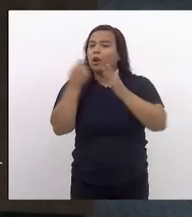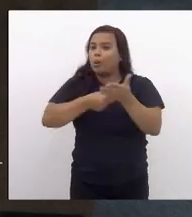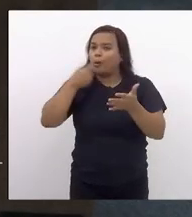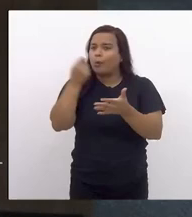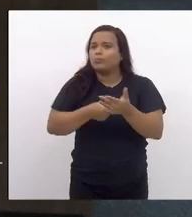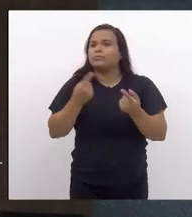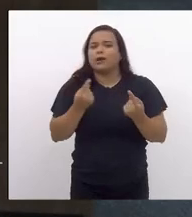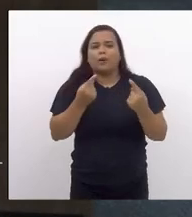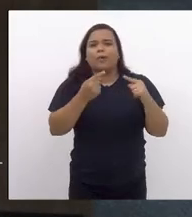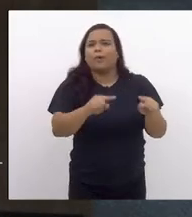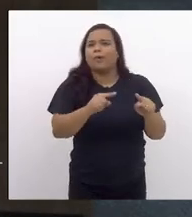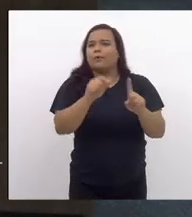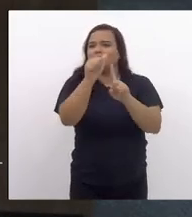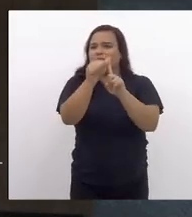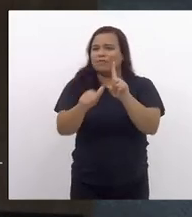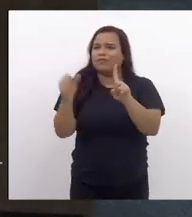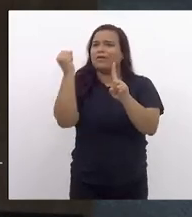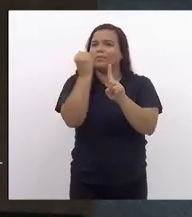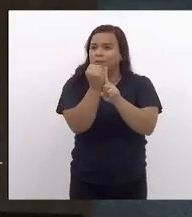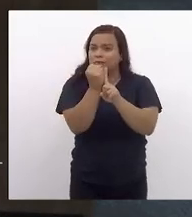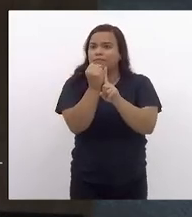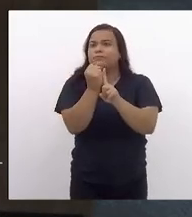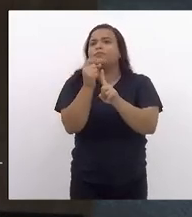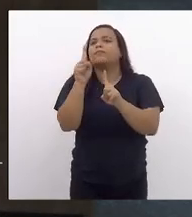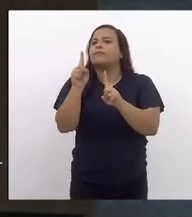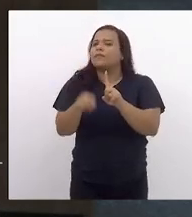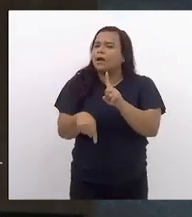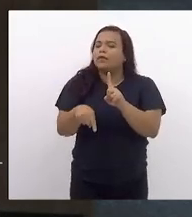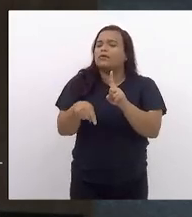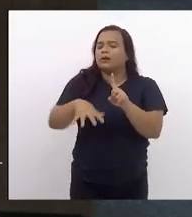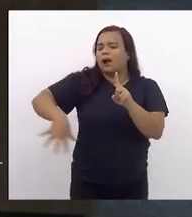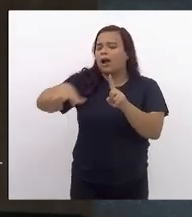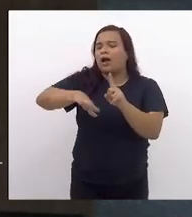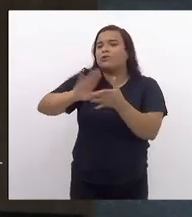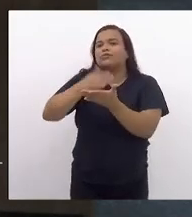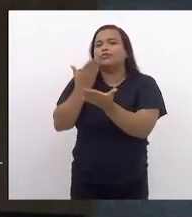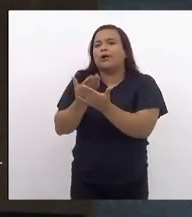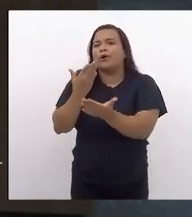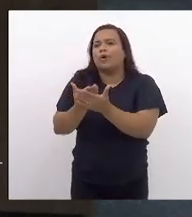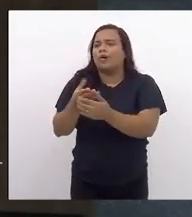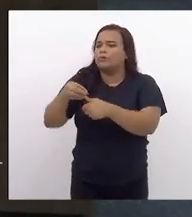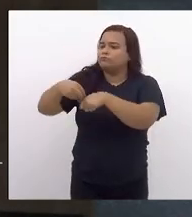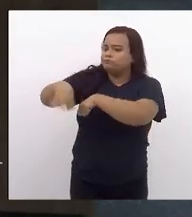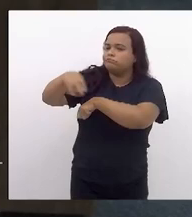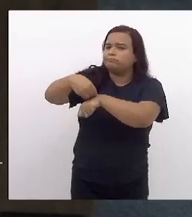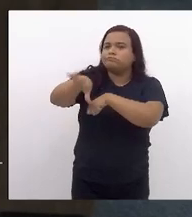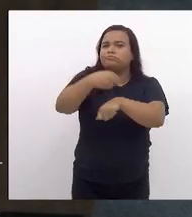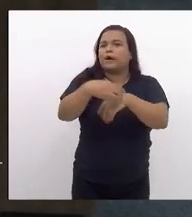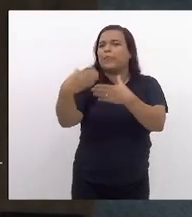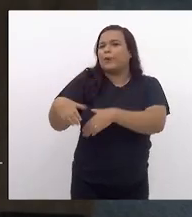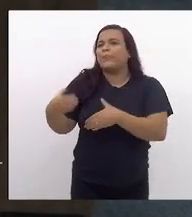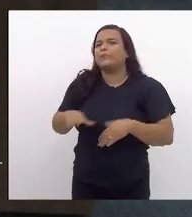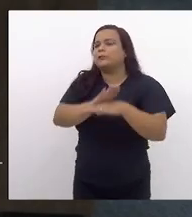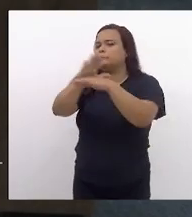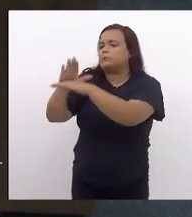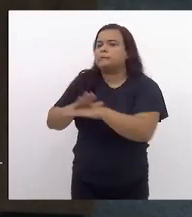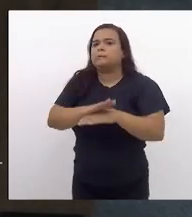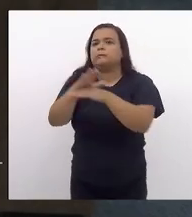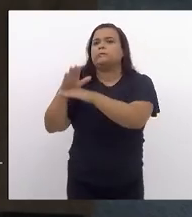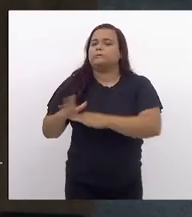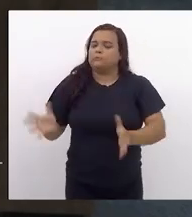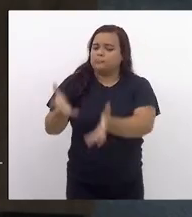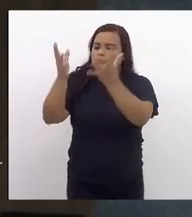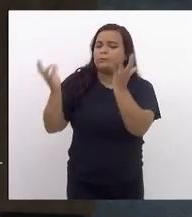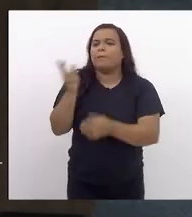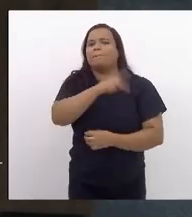no ambiente das escolas, promovendo um concurso de modo a estimular mais ainda que corpo docente, corpo discente, tratem dessa